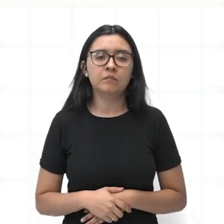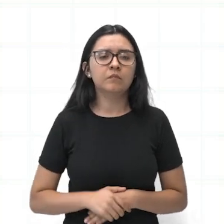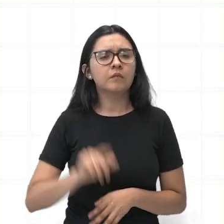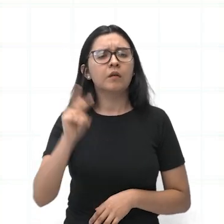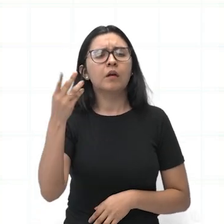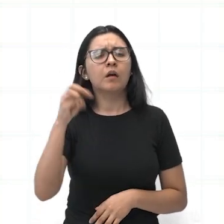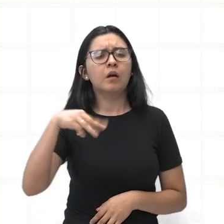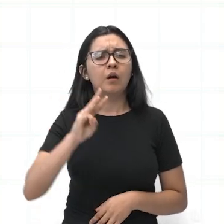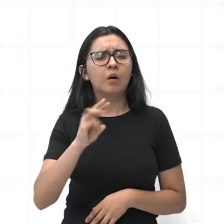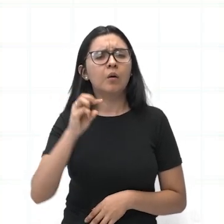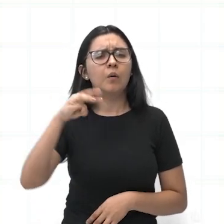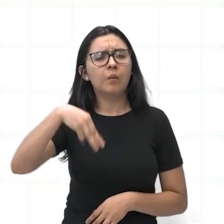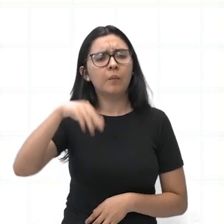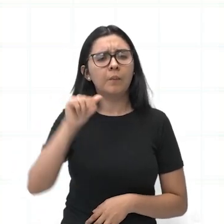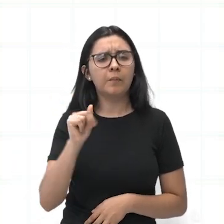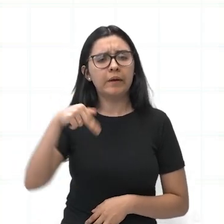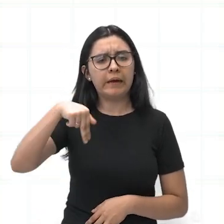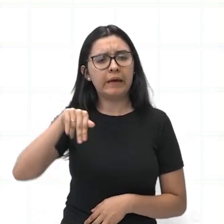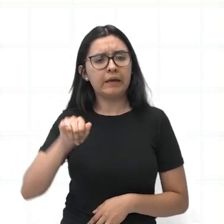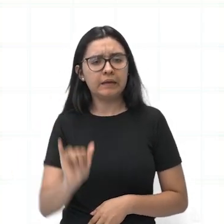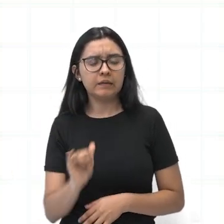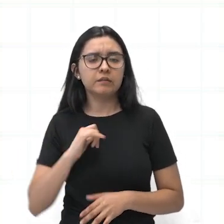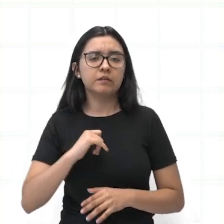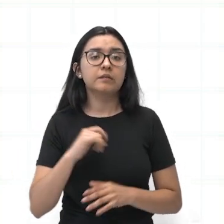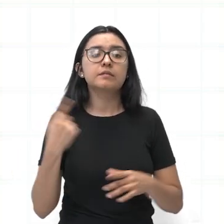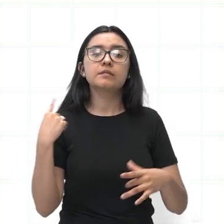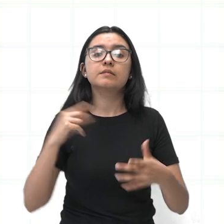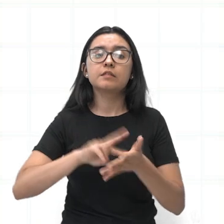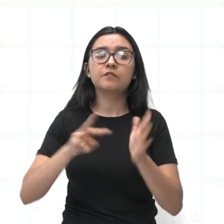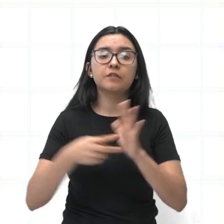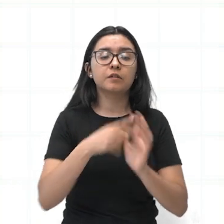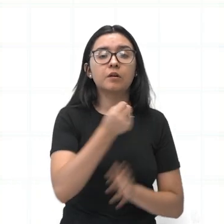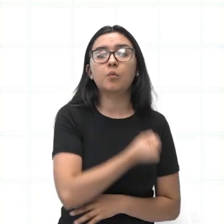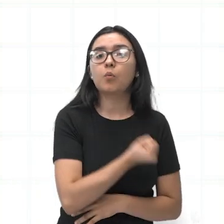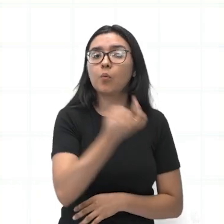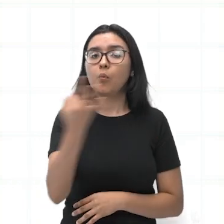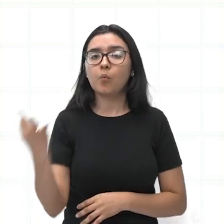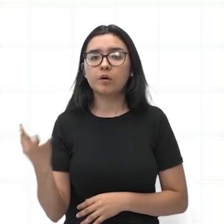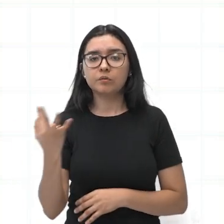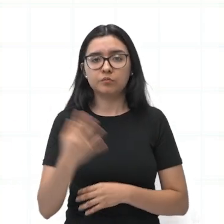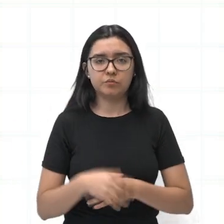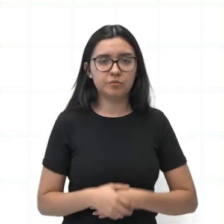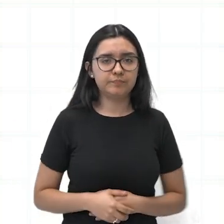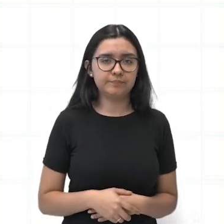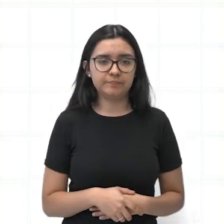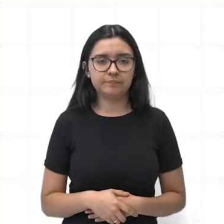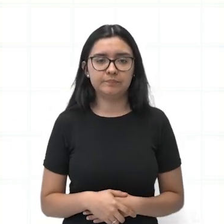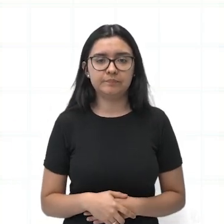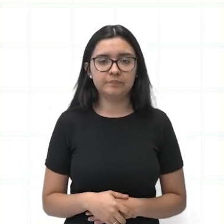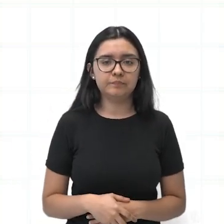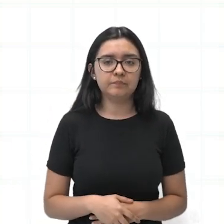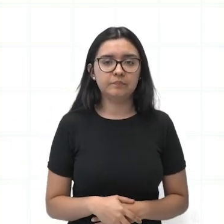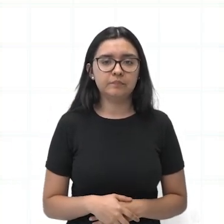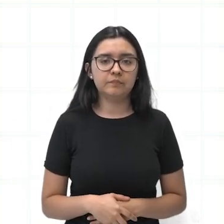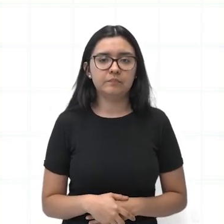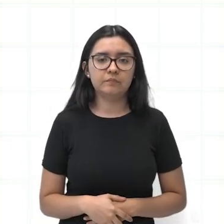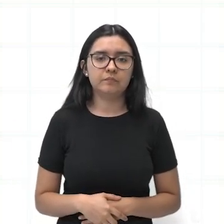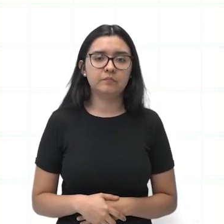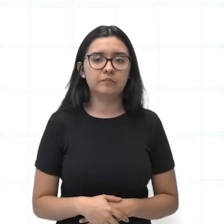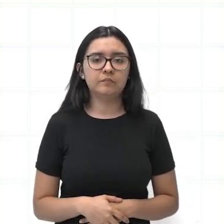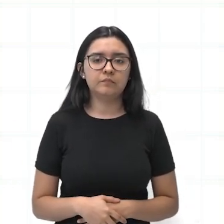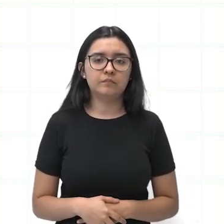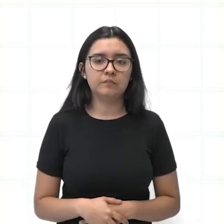que mesmo? Quantos? How many brothers and sisters, né? How many brothers